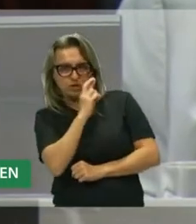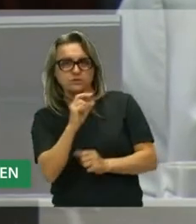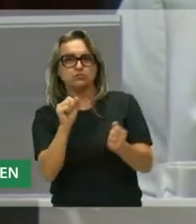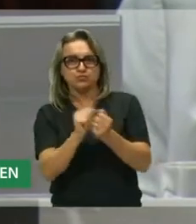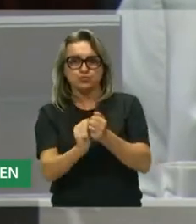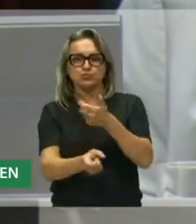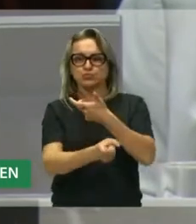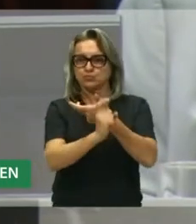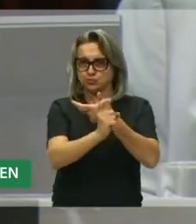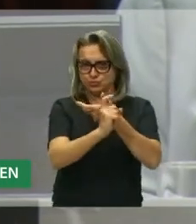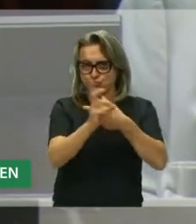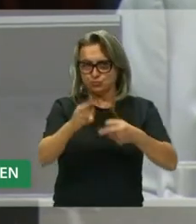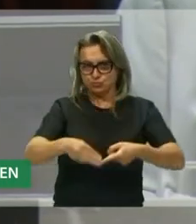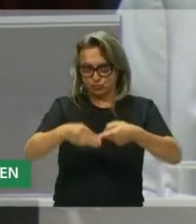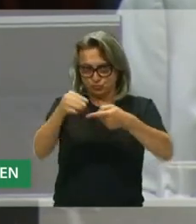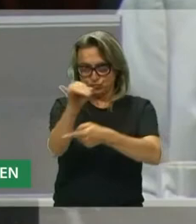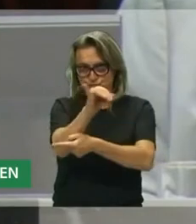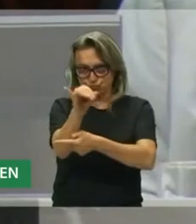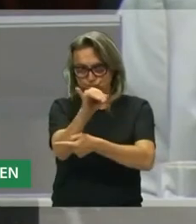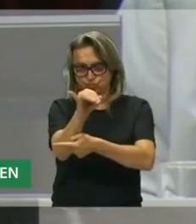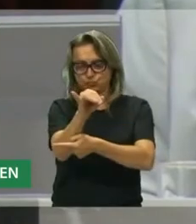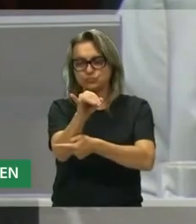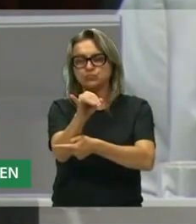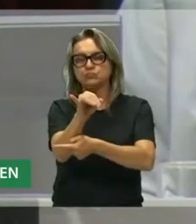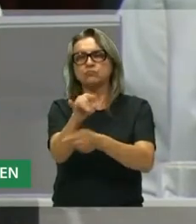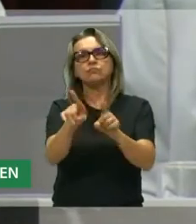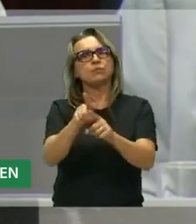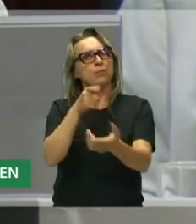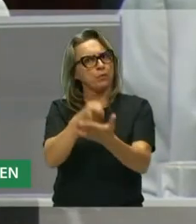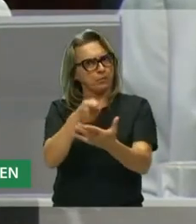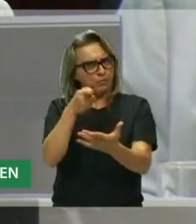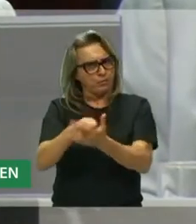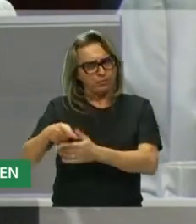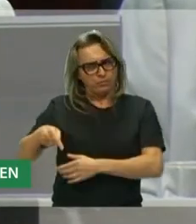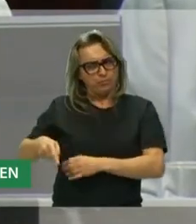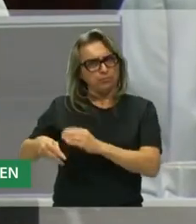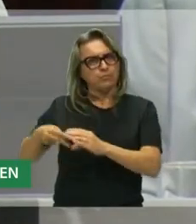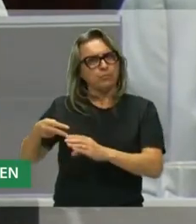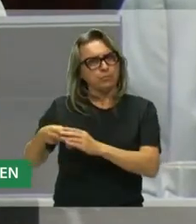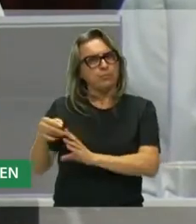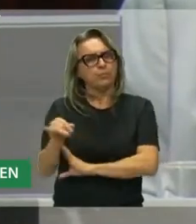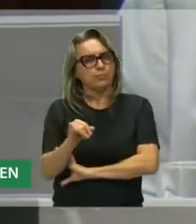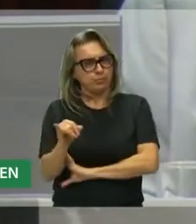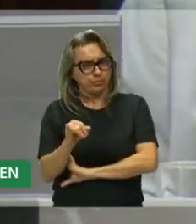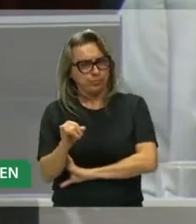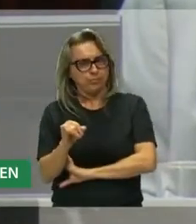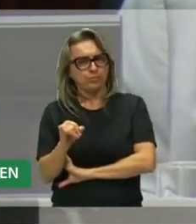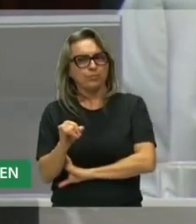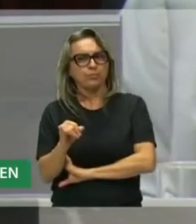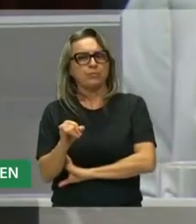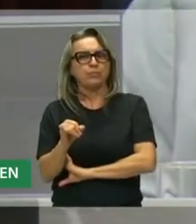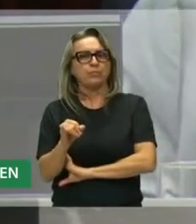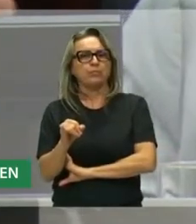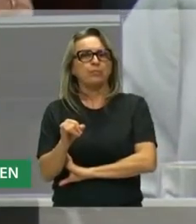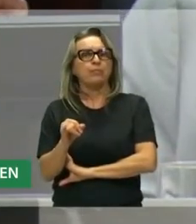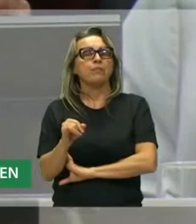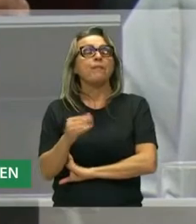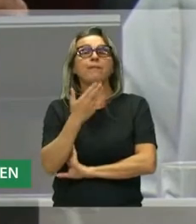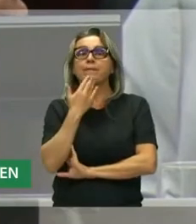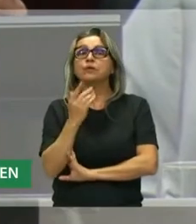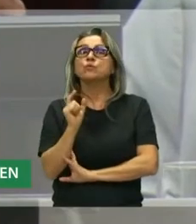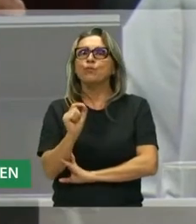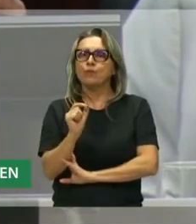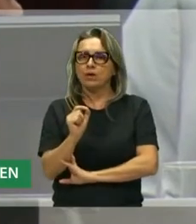Executivo Municipal de Itajaí, e cobramos aqui nessa Câmara de Vereadores, né, vereadores, para que